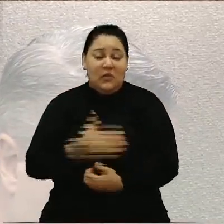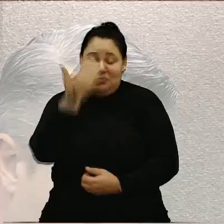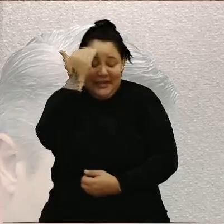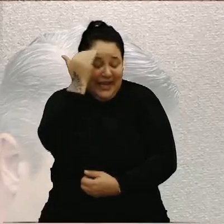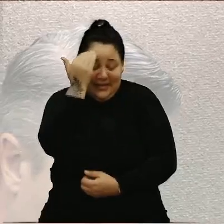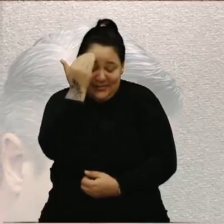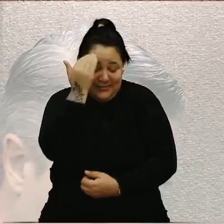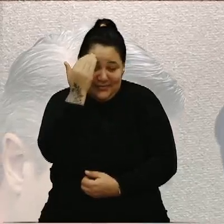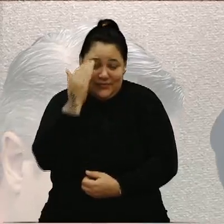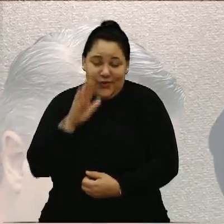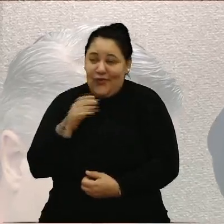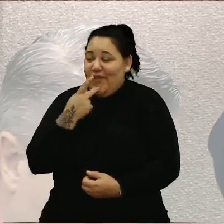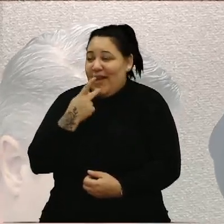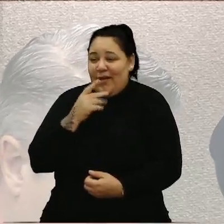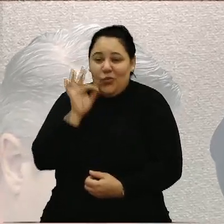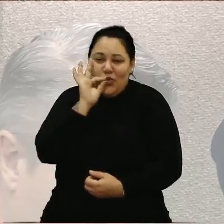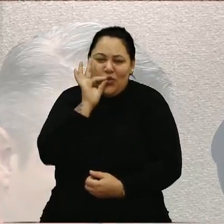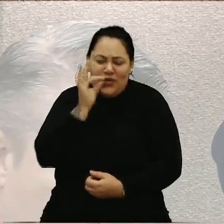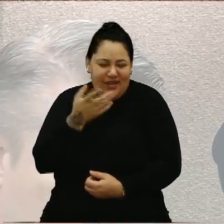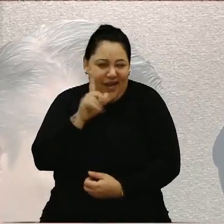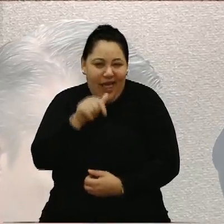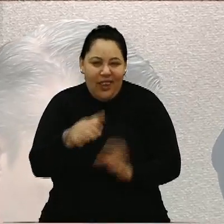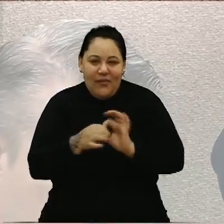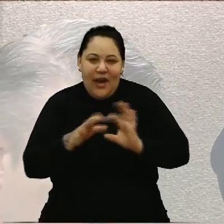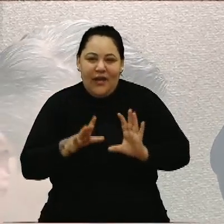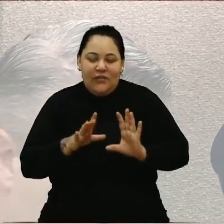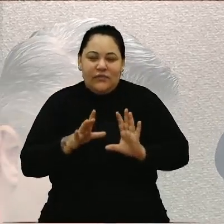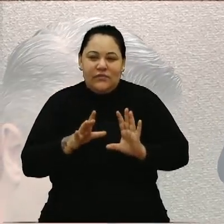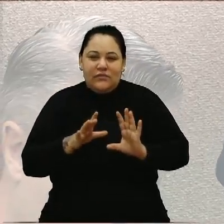mas certo? Agora,